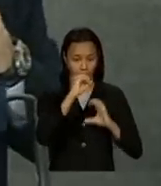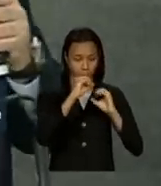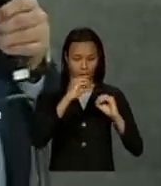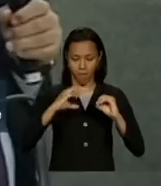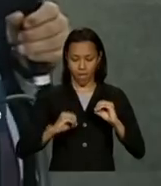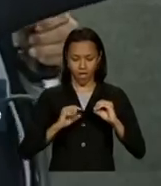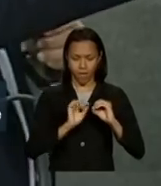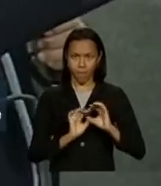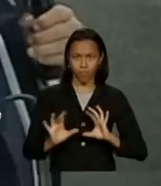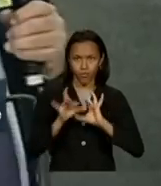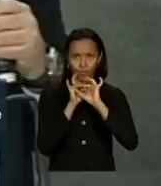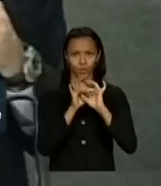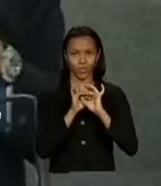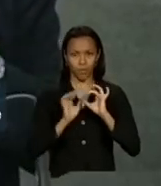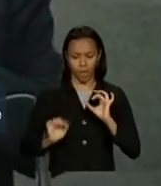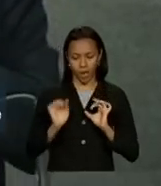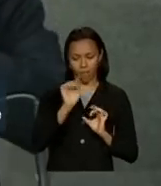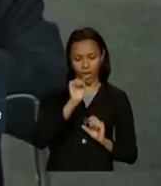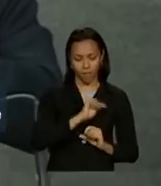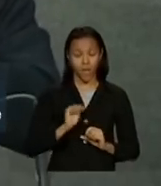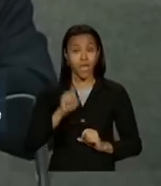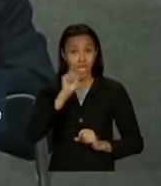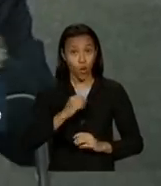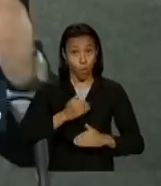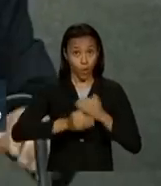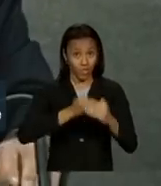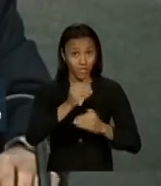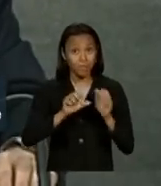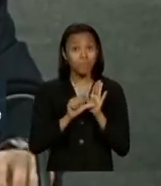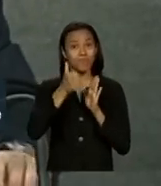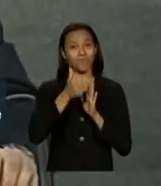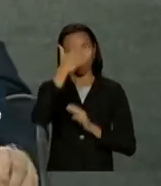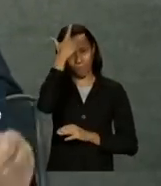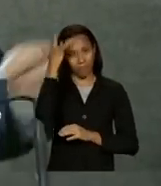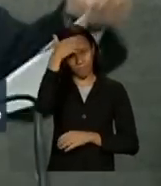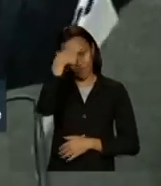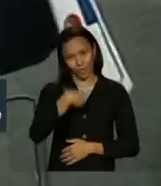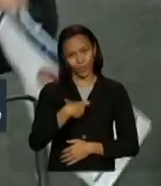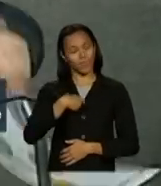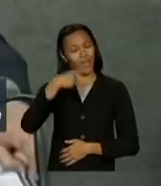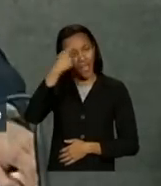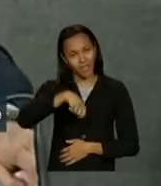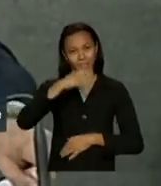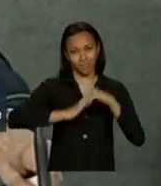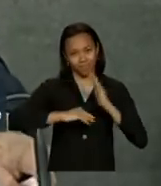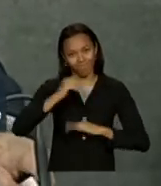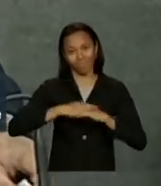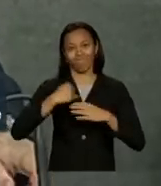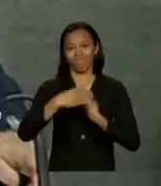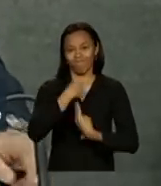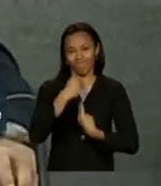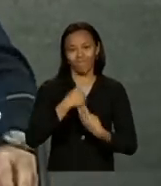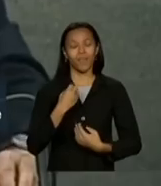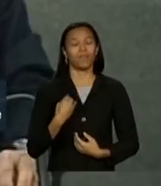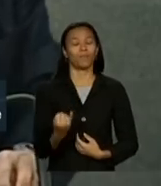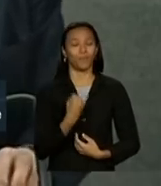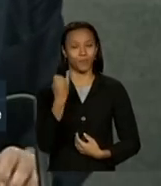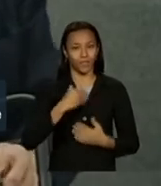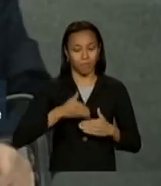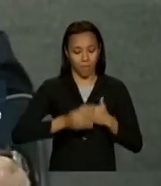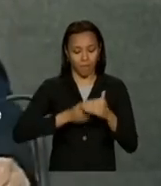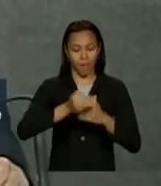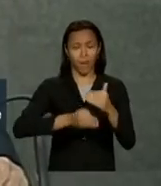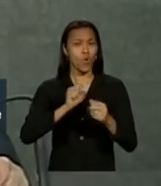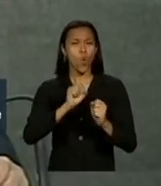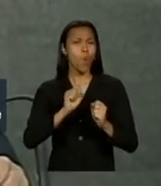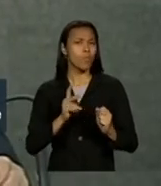triângulo Porque como o processo passa por pessoas essa soma de capacitações é decisiva no processo como é que se